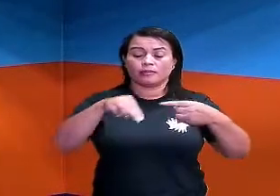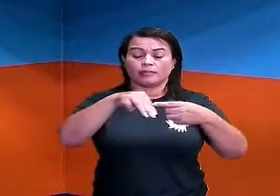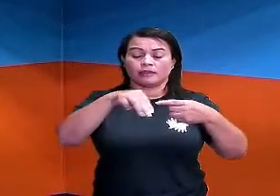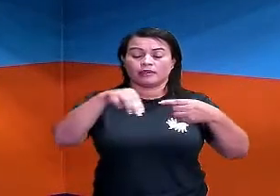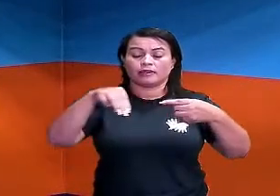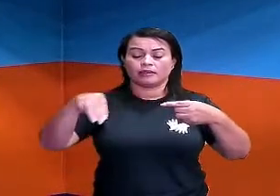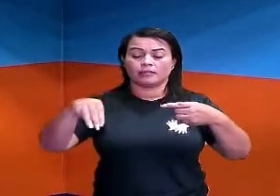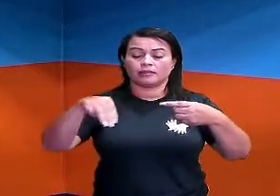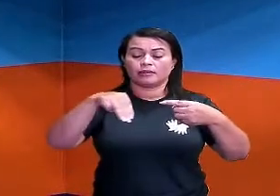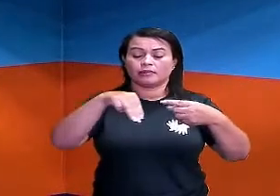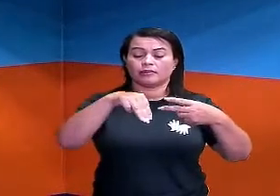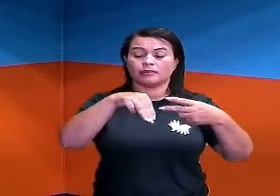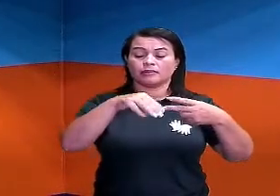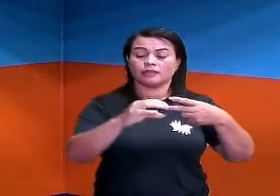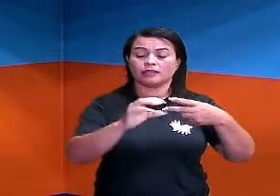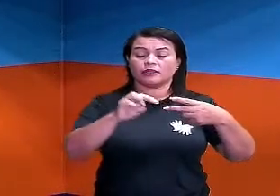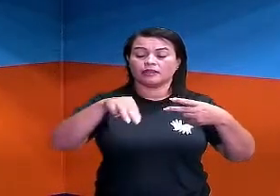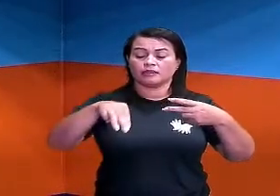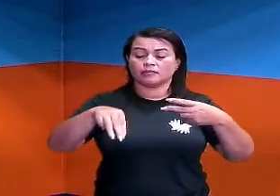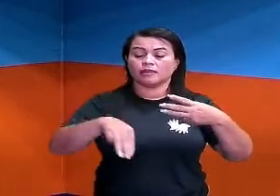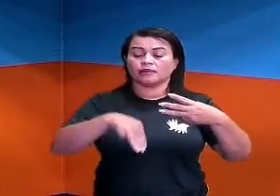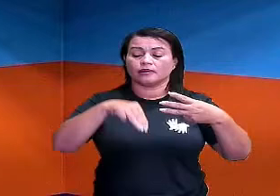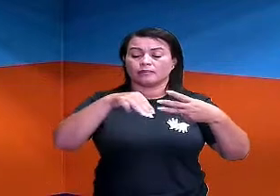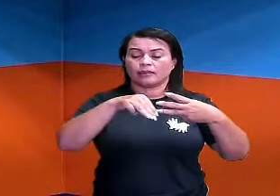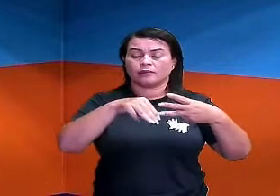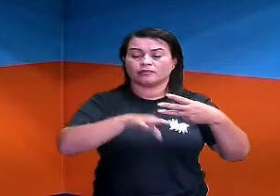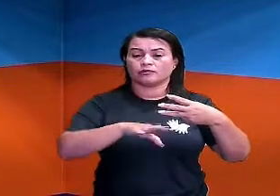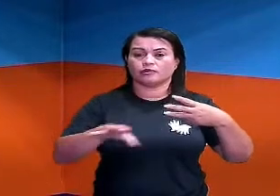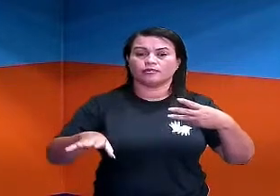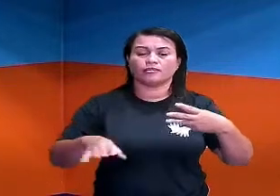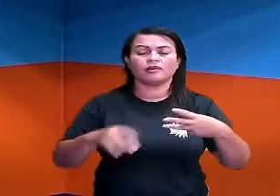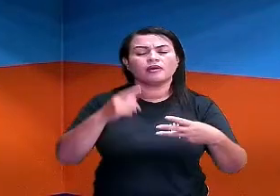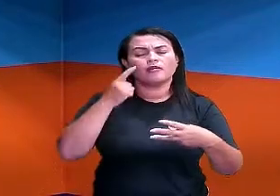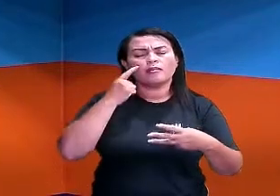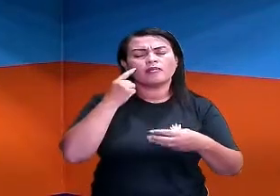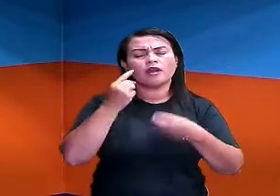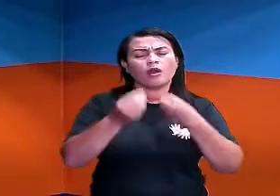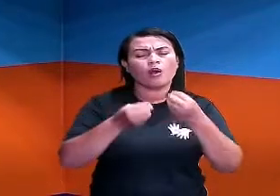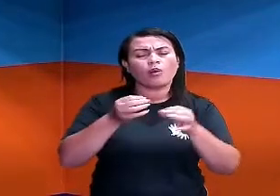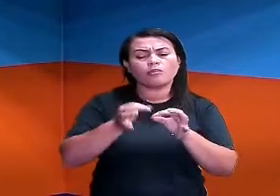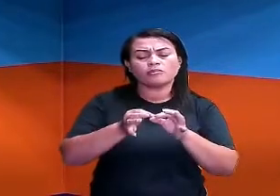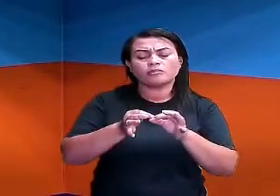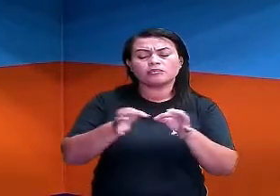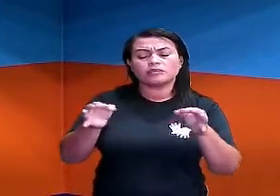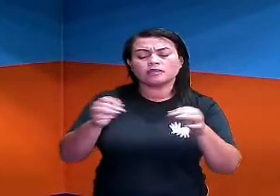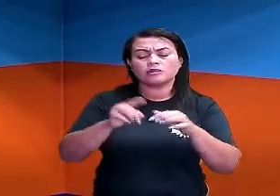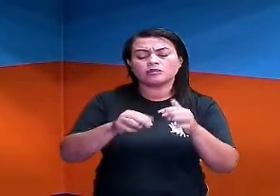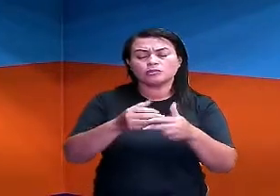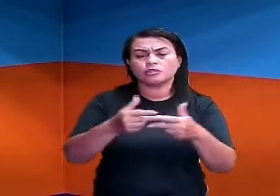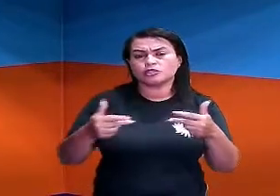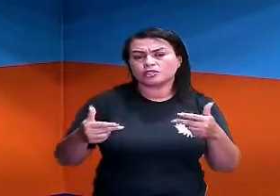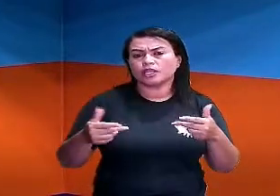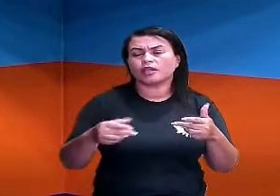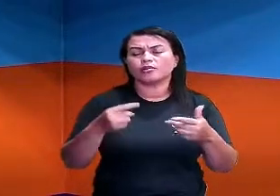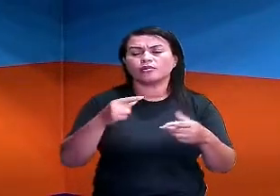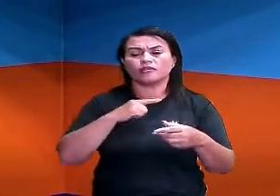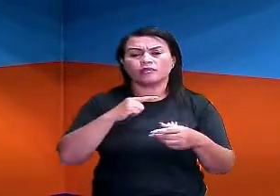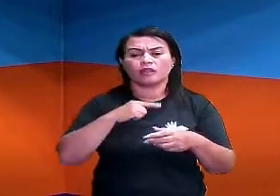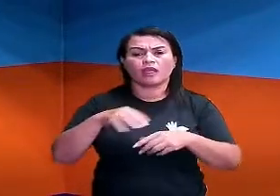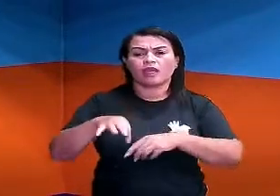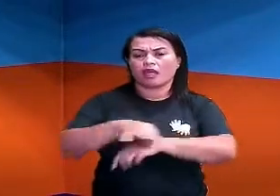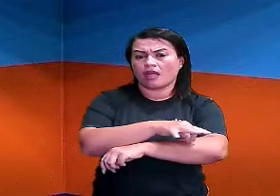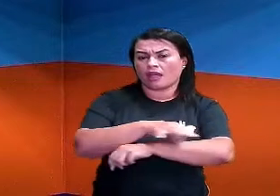medida. E para medir o tamanho dos objetos, o tamanho das coisas, eu vou ter a